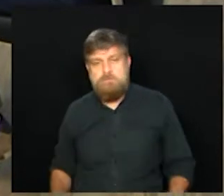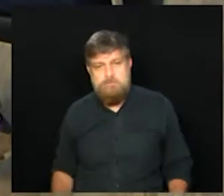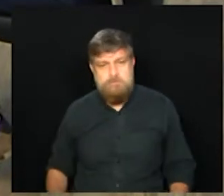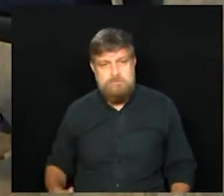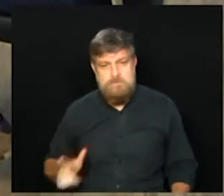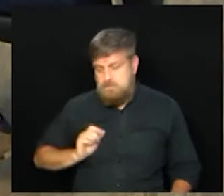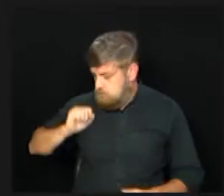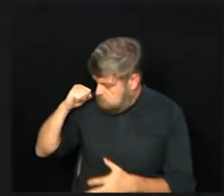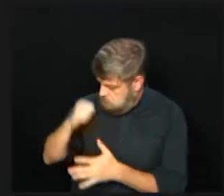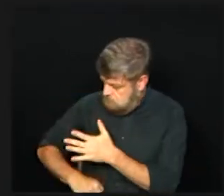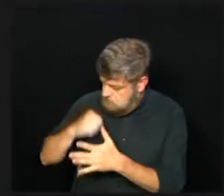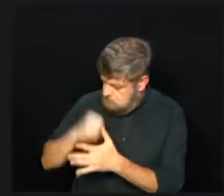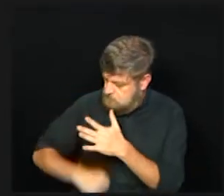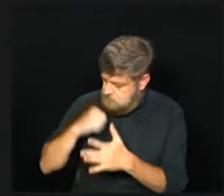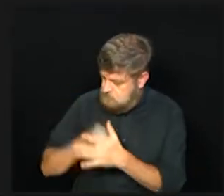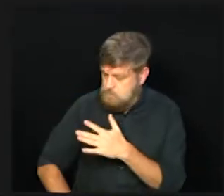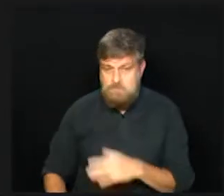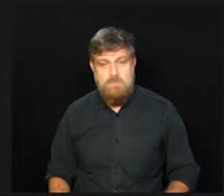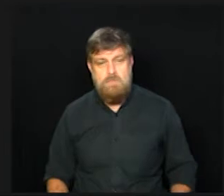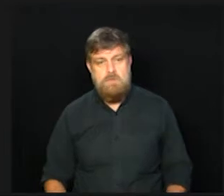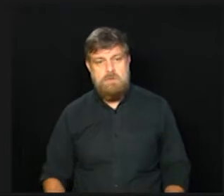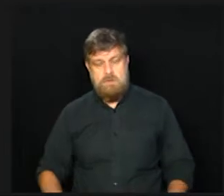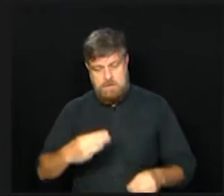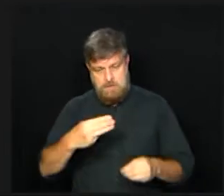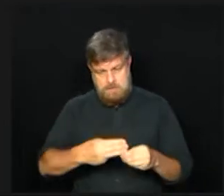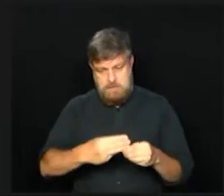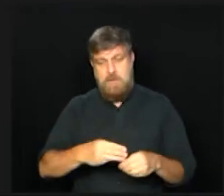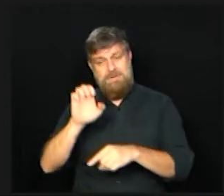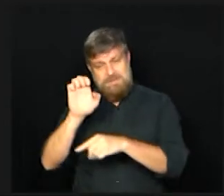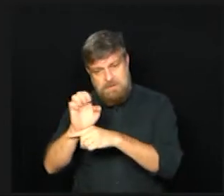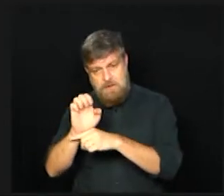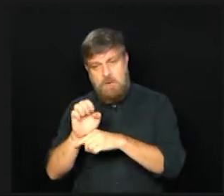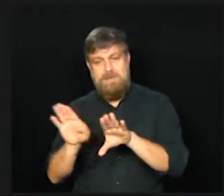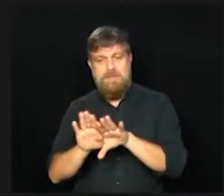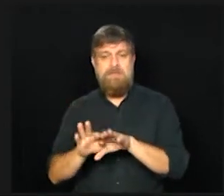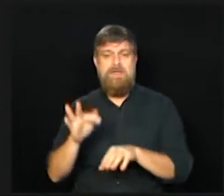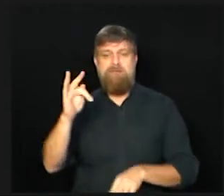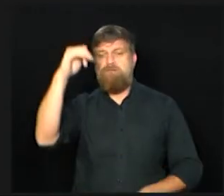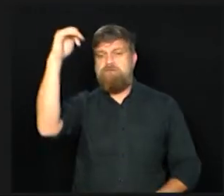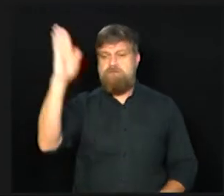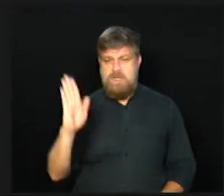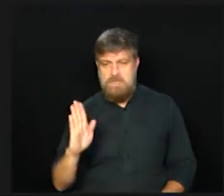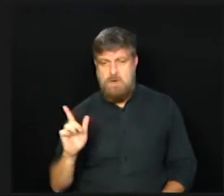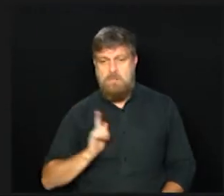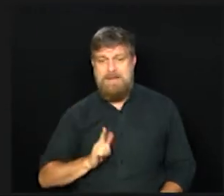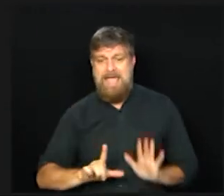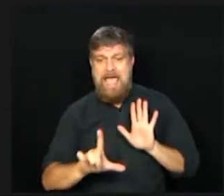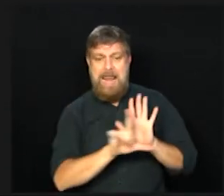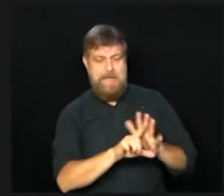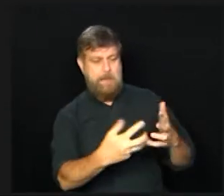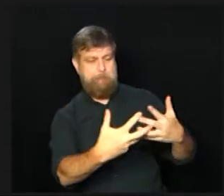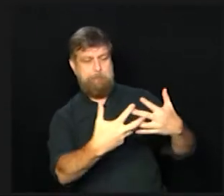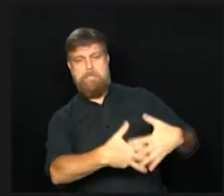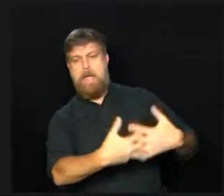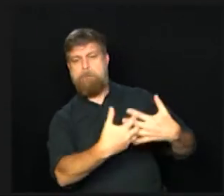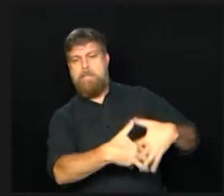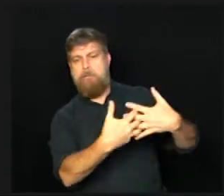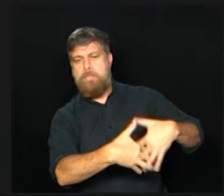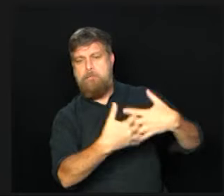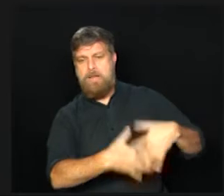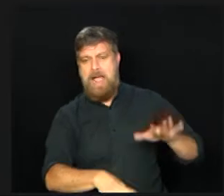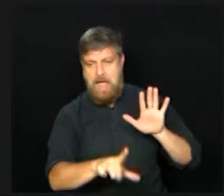Cobrança nossa, tanto municipal, estadual, federal, para que seja mais efetivo. As leis